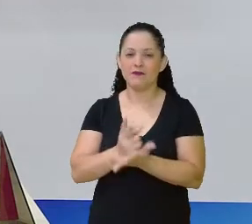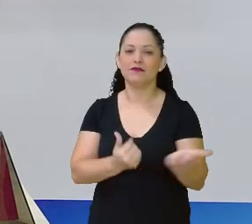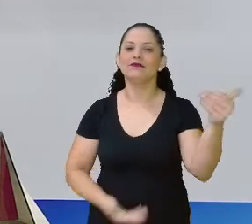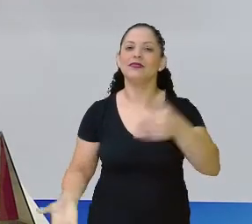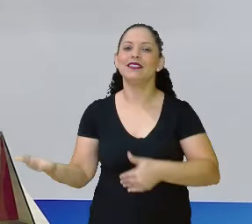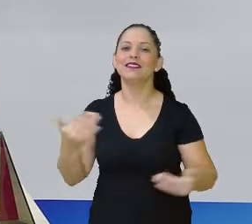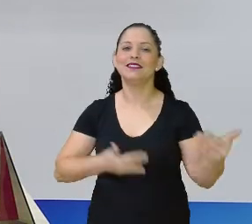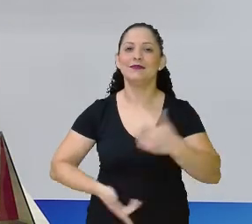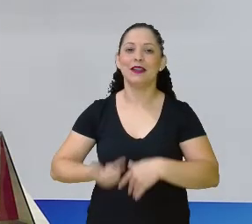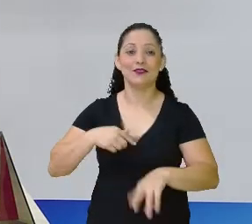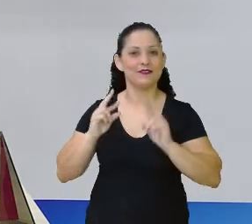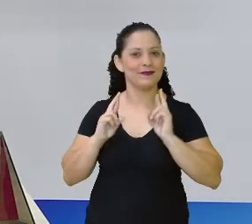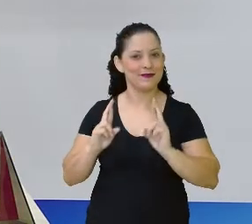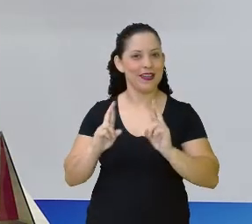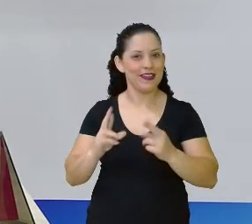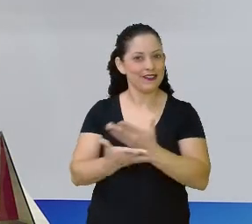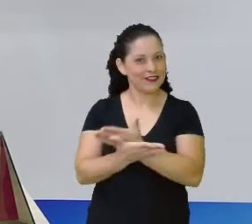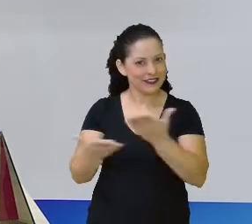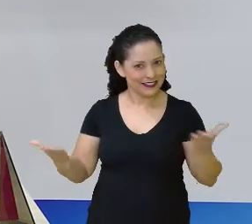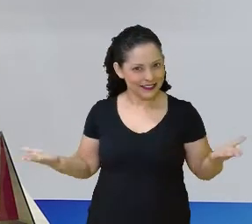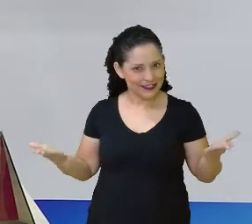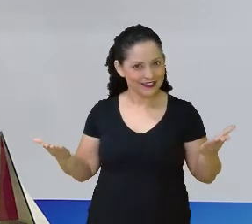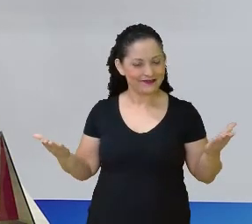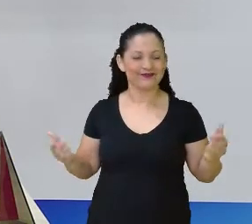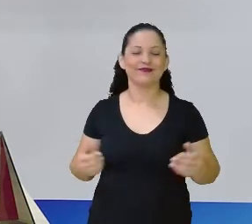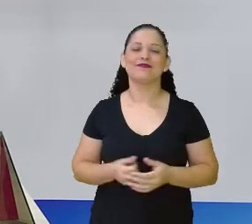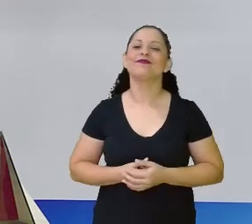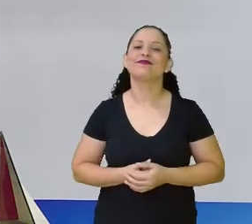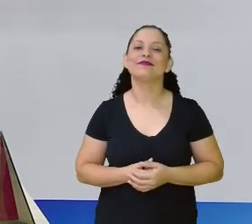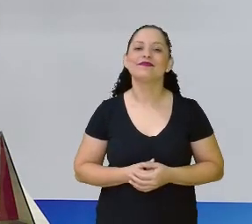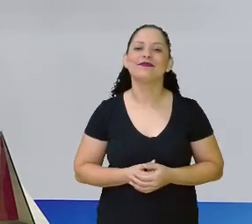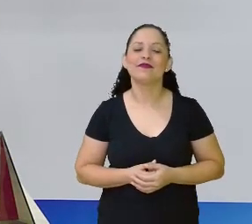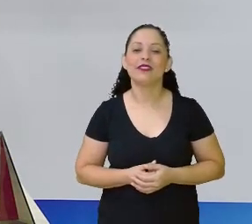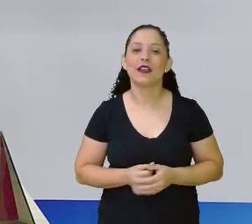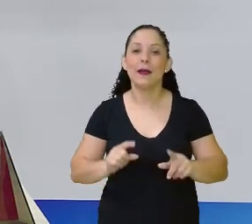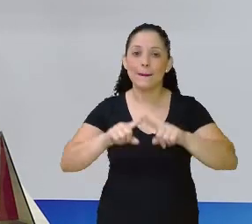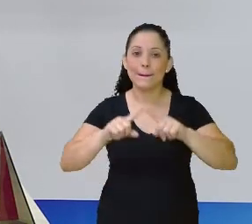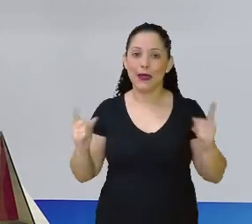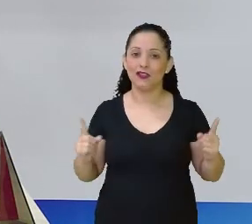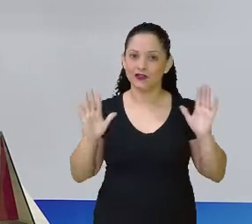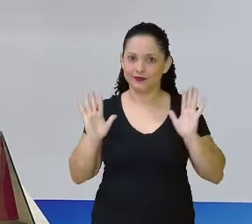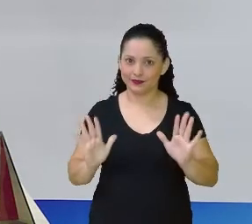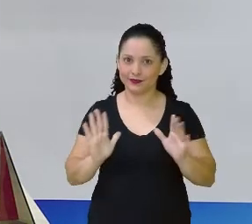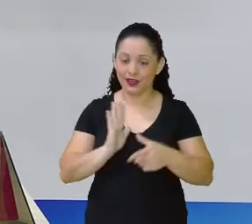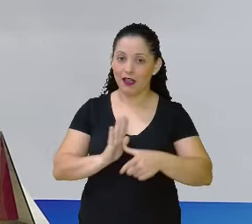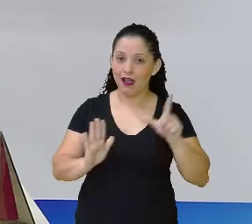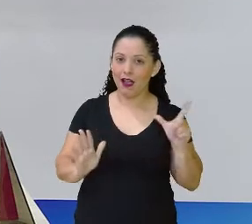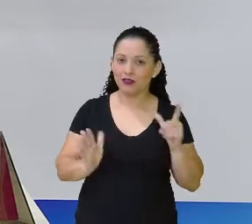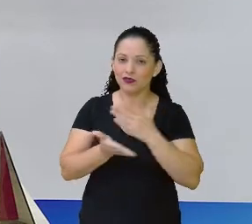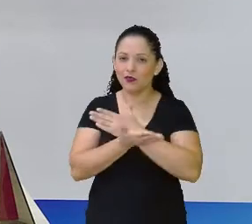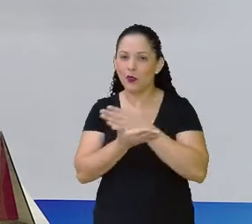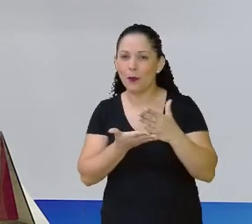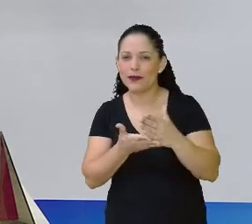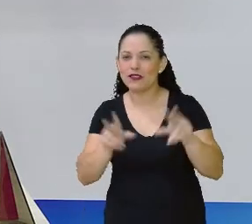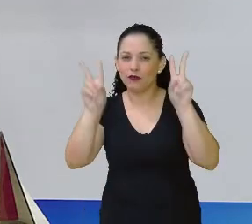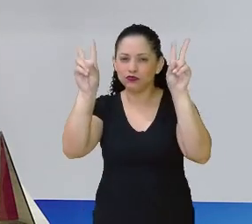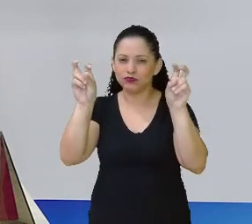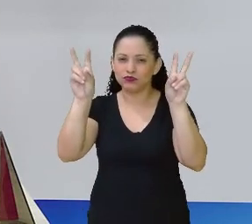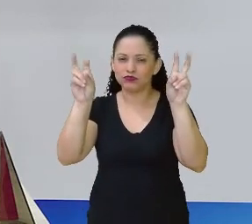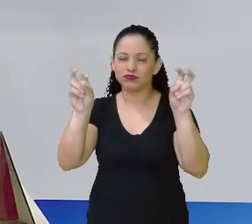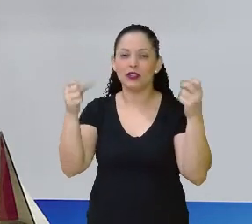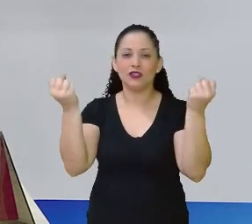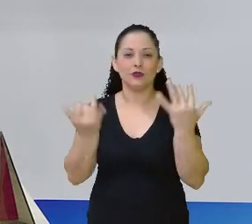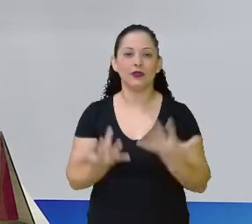eu espero contar com a participação de cada um. Antes de a gente começar o nosso assunto, antes de eu falar sobre